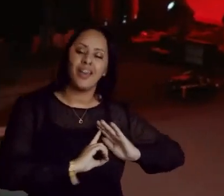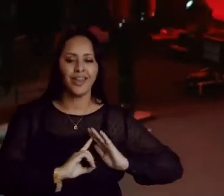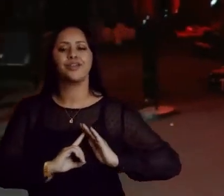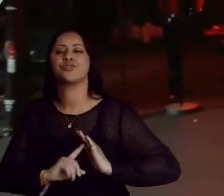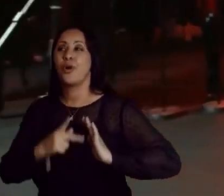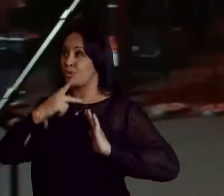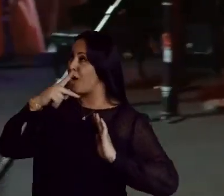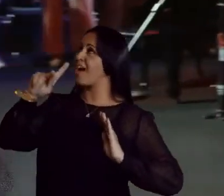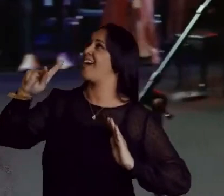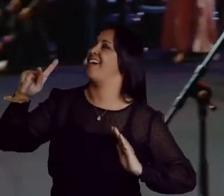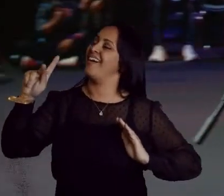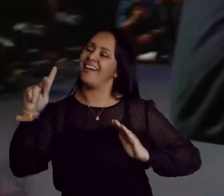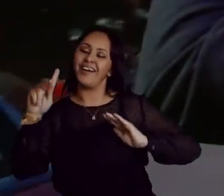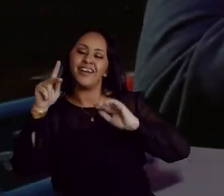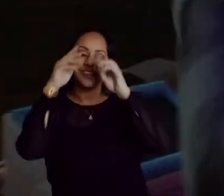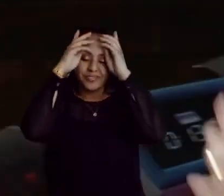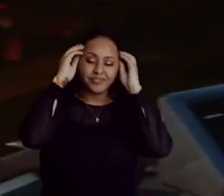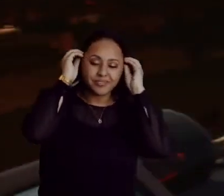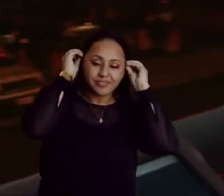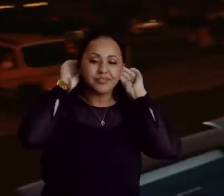morada, eu sou teu